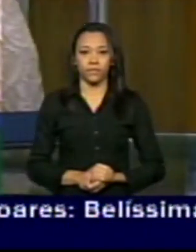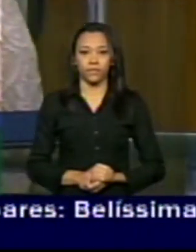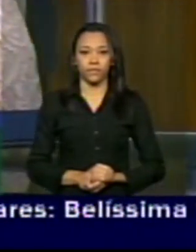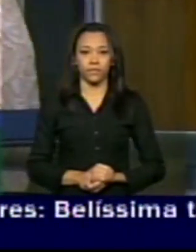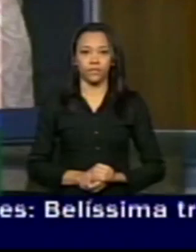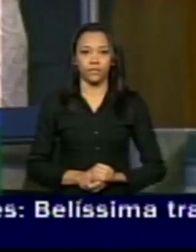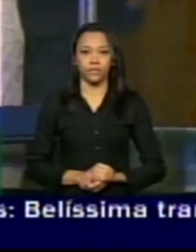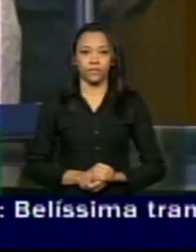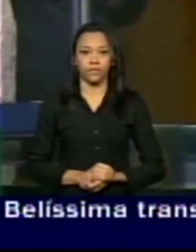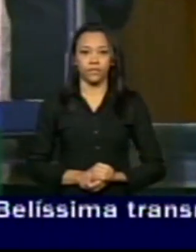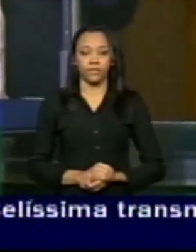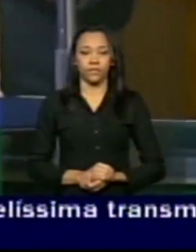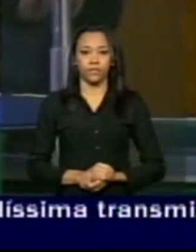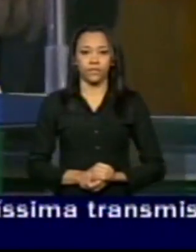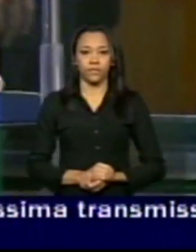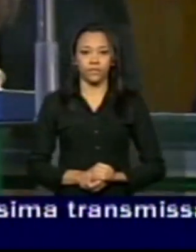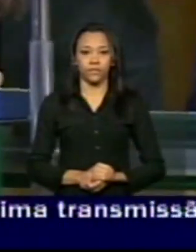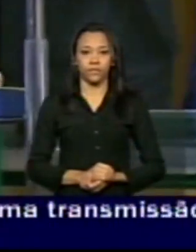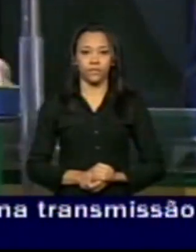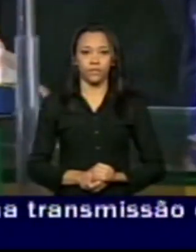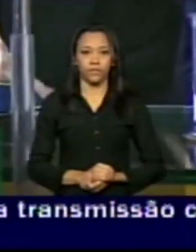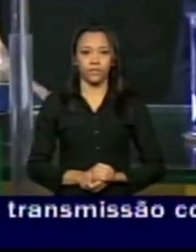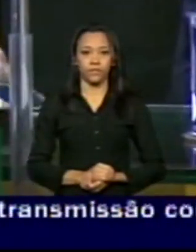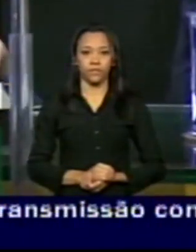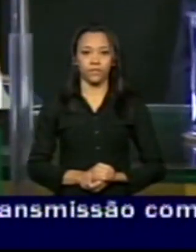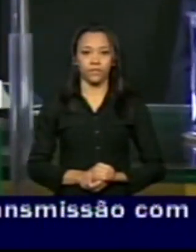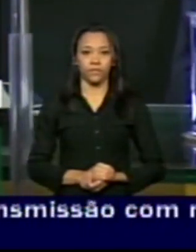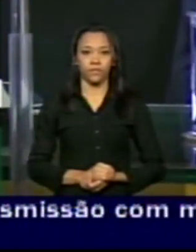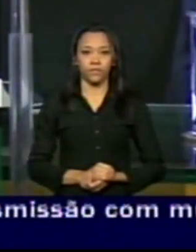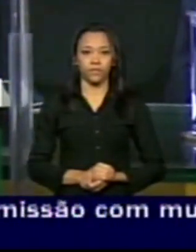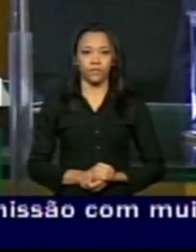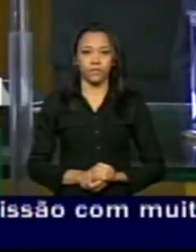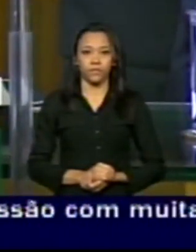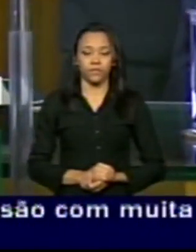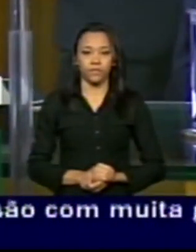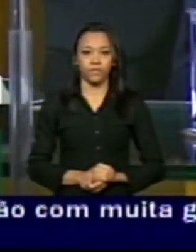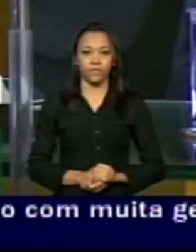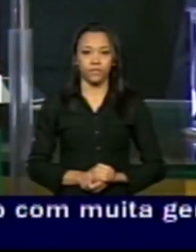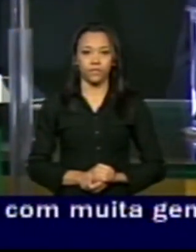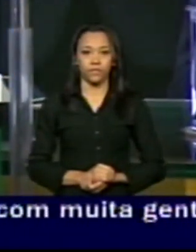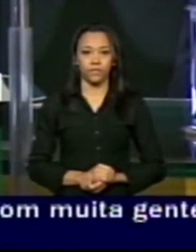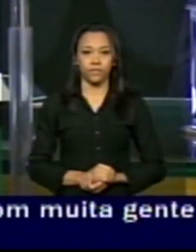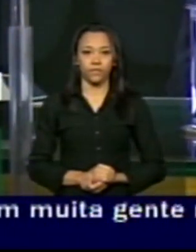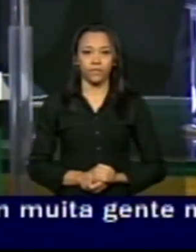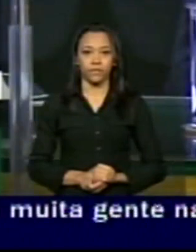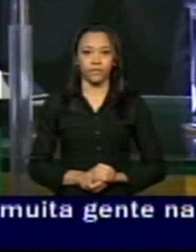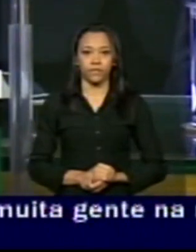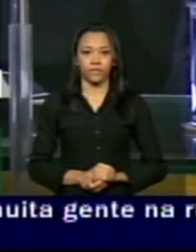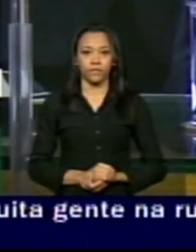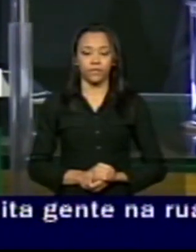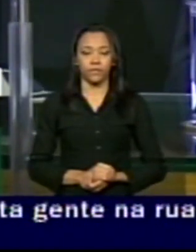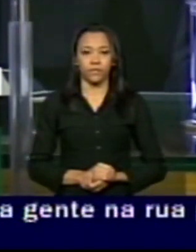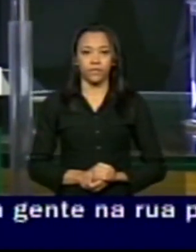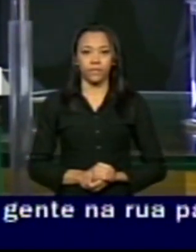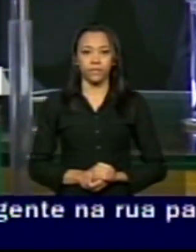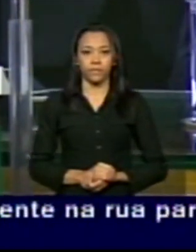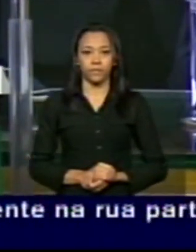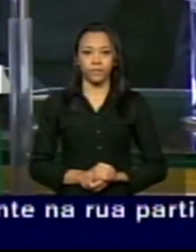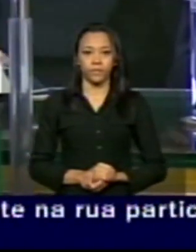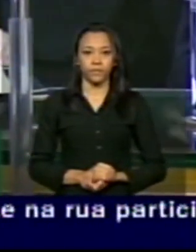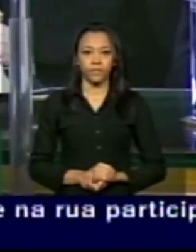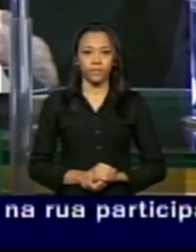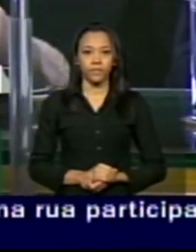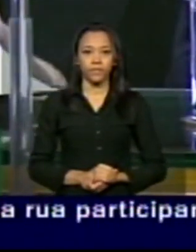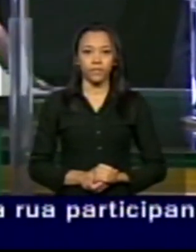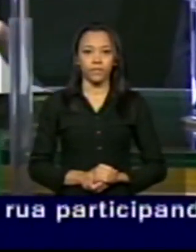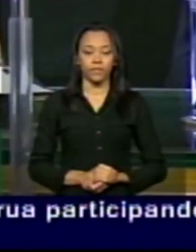aumentar o controle da Petrobras para livrar a estatal de inimigos internos e externos a presidenta destacou